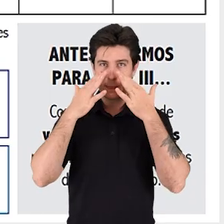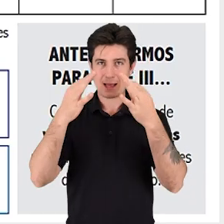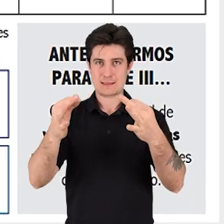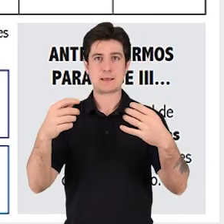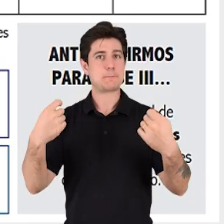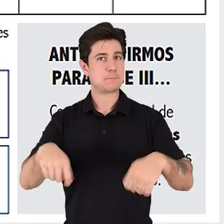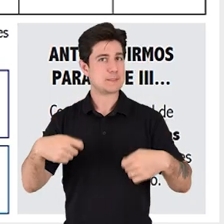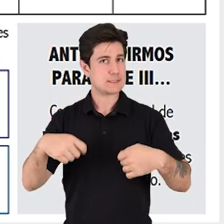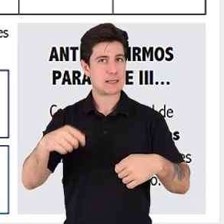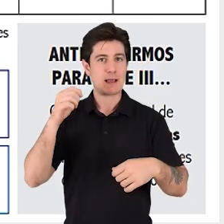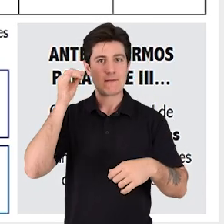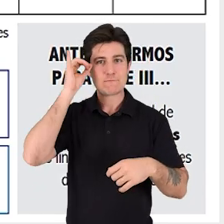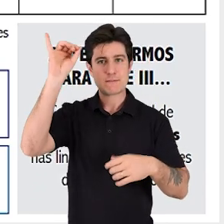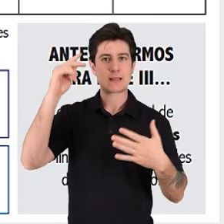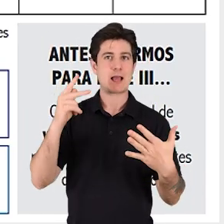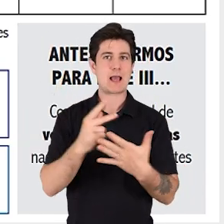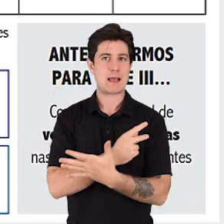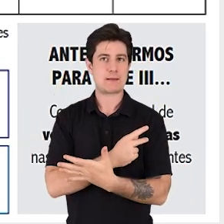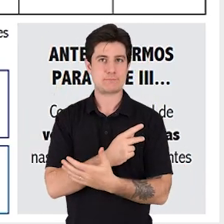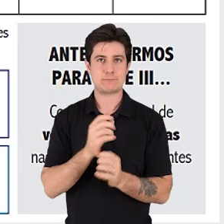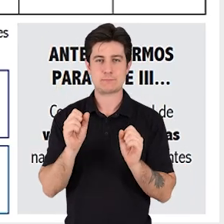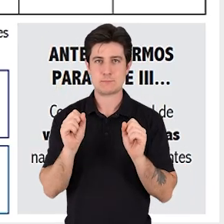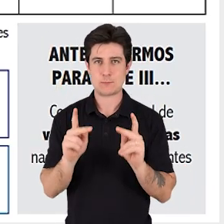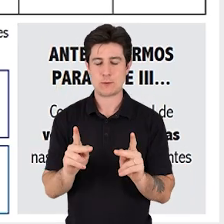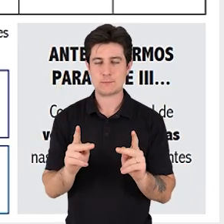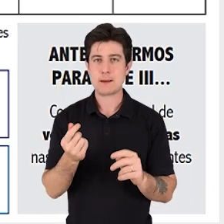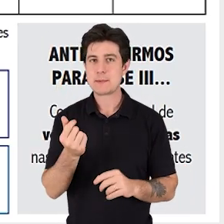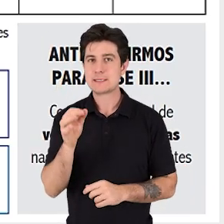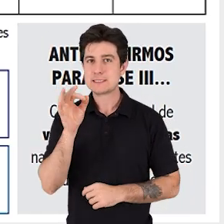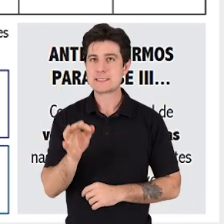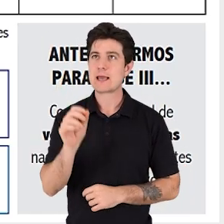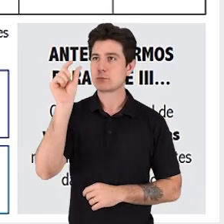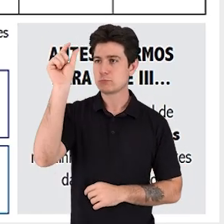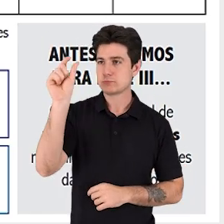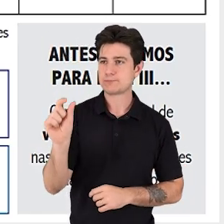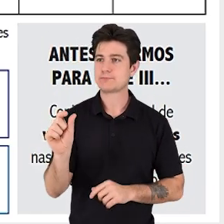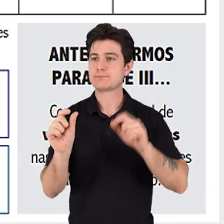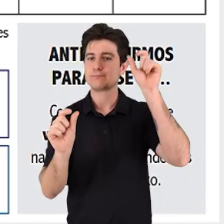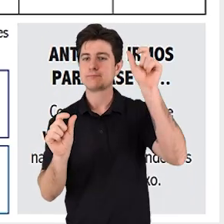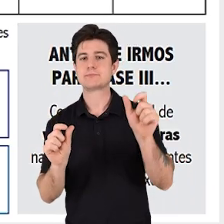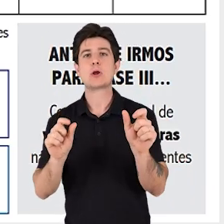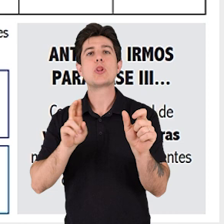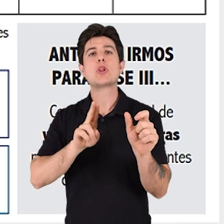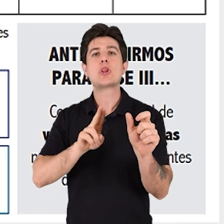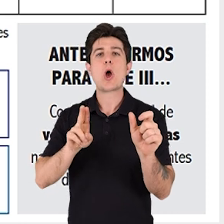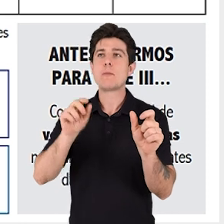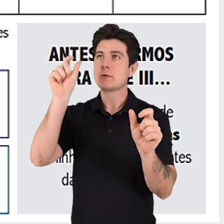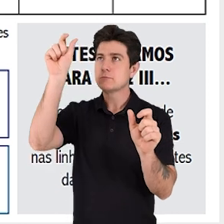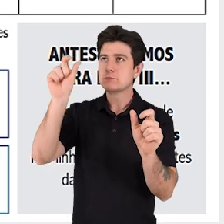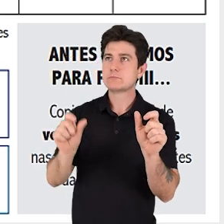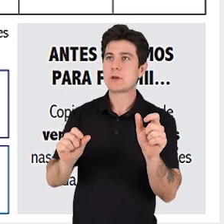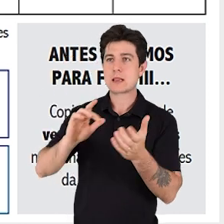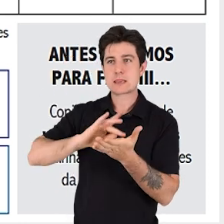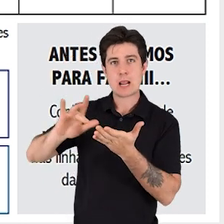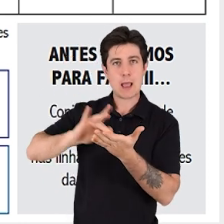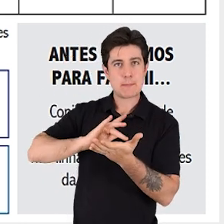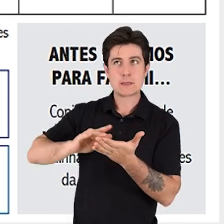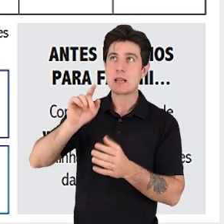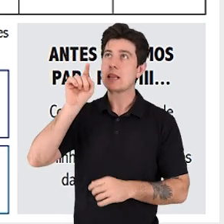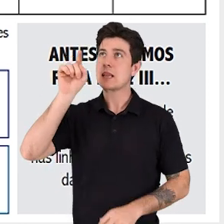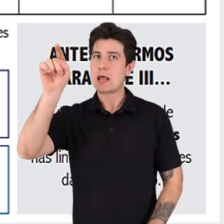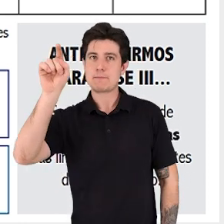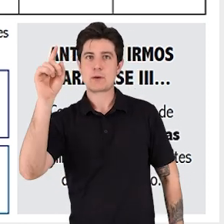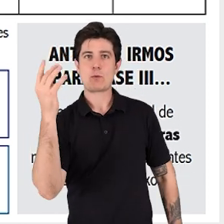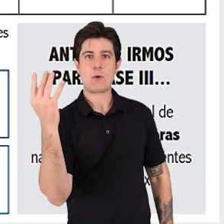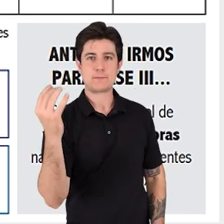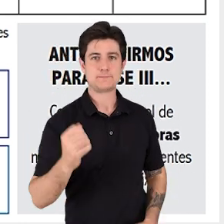Assim, é importante que o jogador preste muita atenção e anote os preços de venda nas colunas corretas de cada produto vendido. Quando recebemos por uma